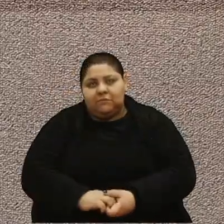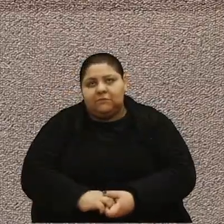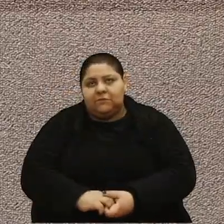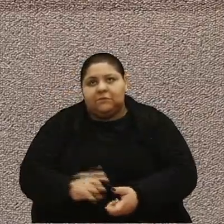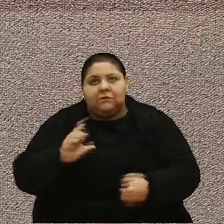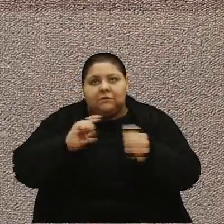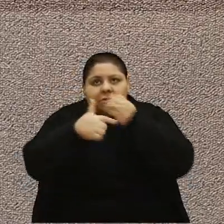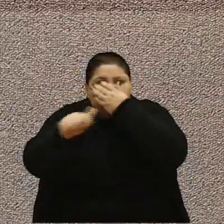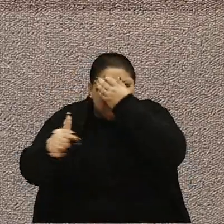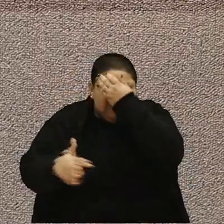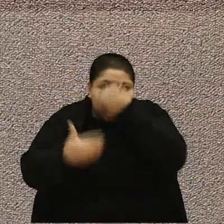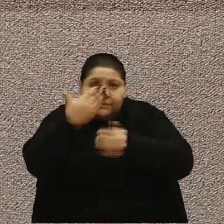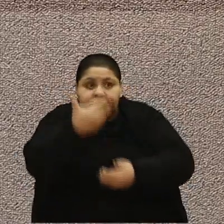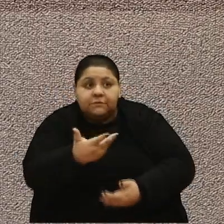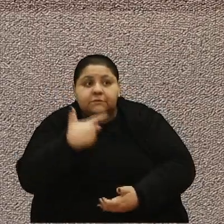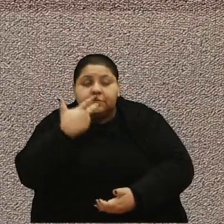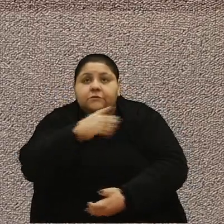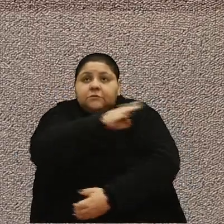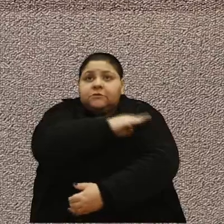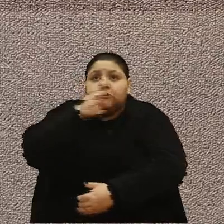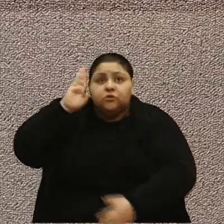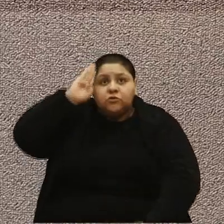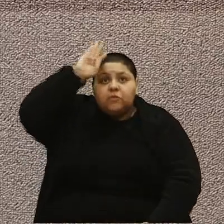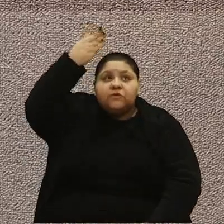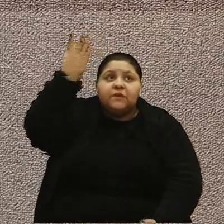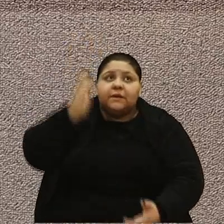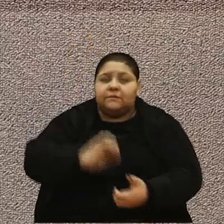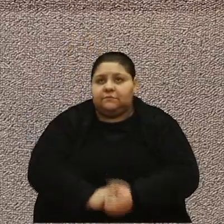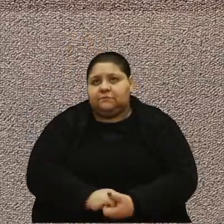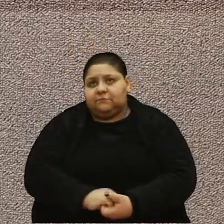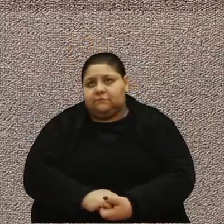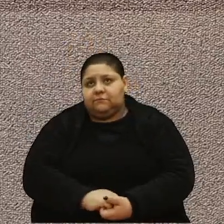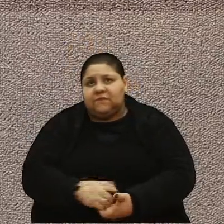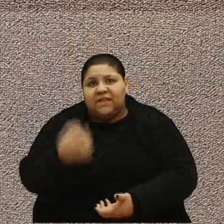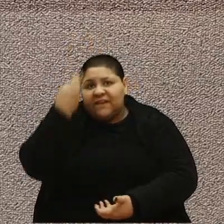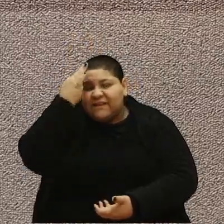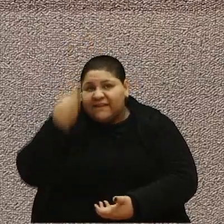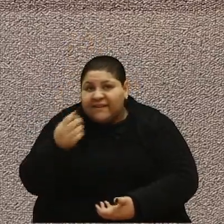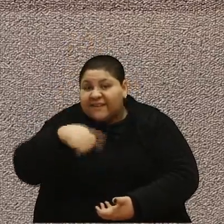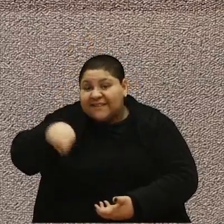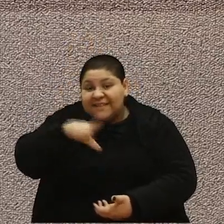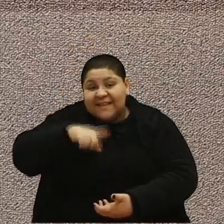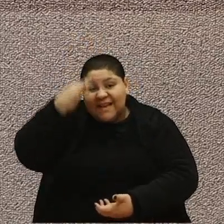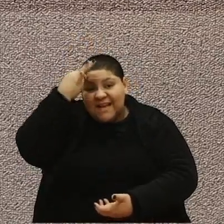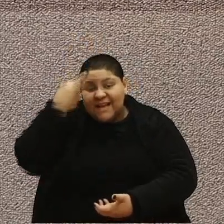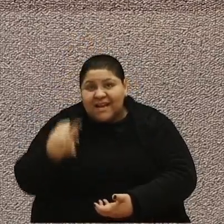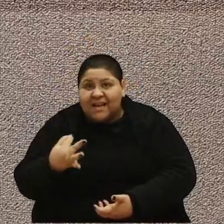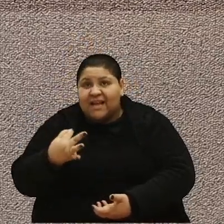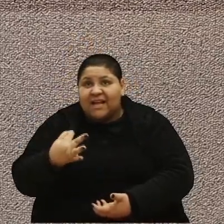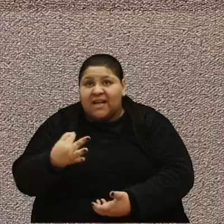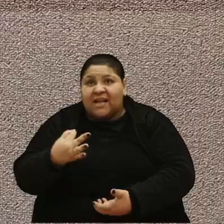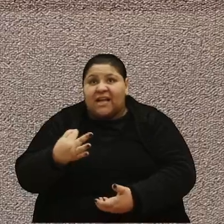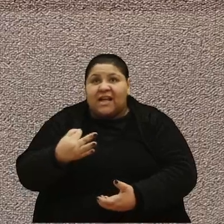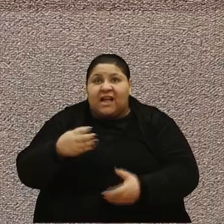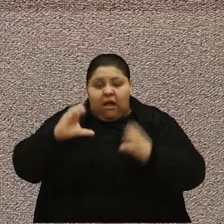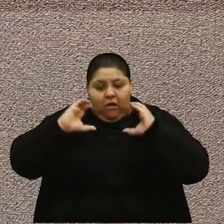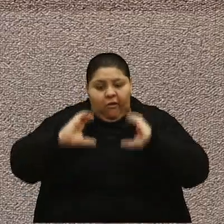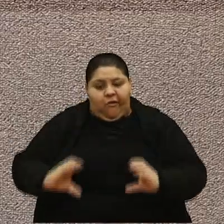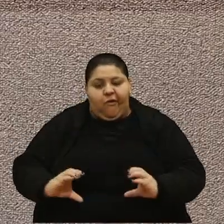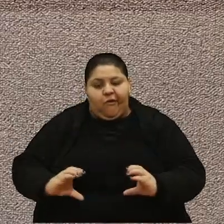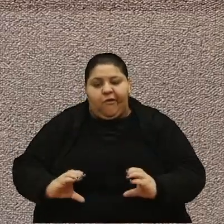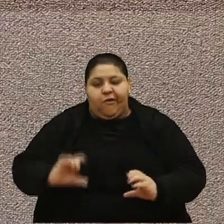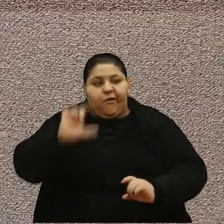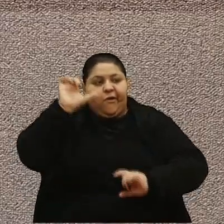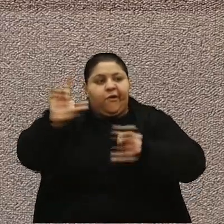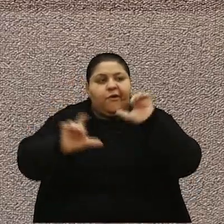outras. É que nem o senhor falou, capitão Ramon, do Bolsonaro. Entendeu? A gente tem que ter noção de postura. As pessoas,